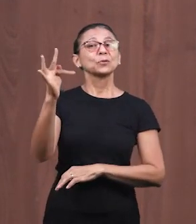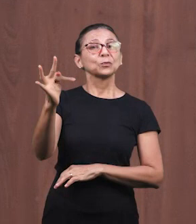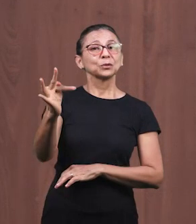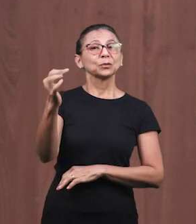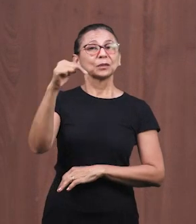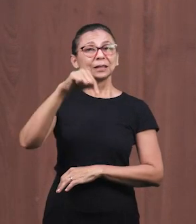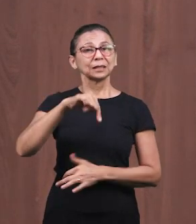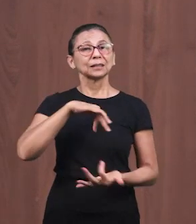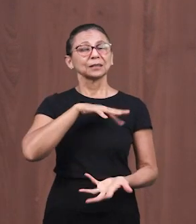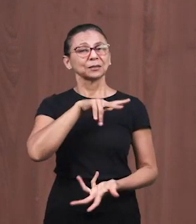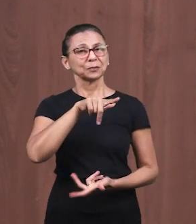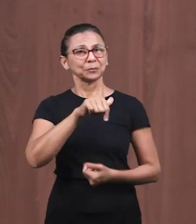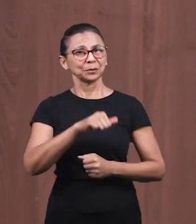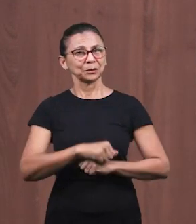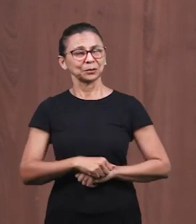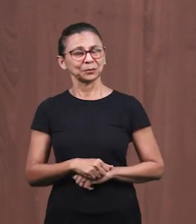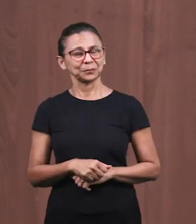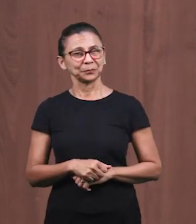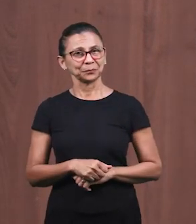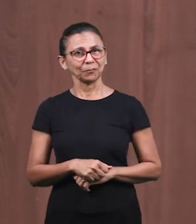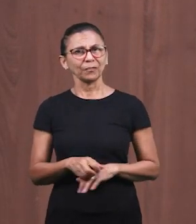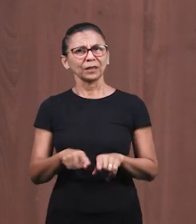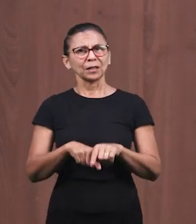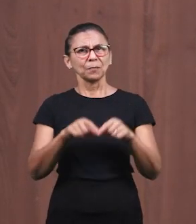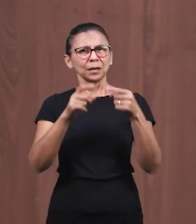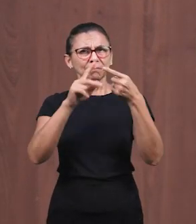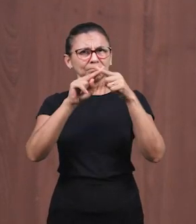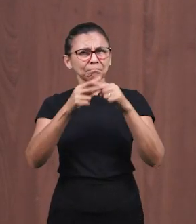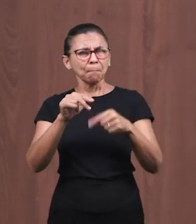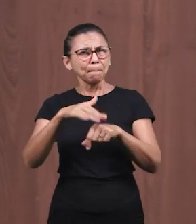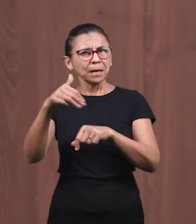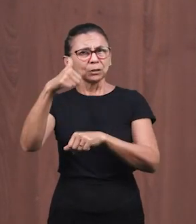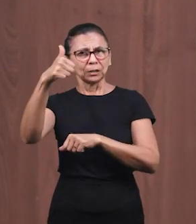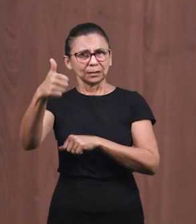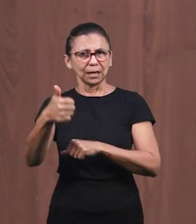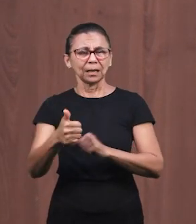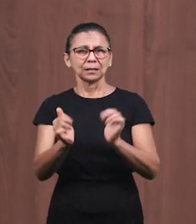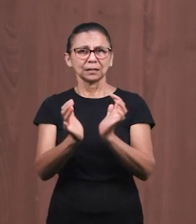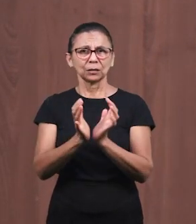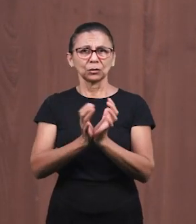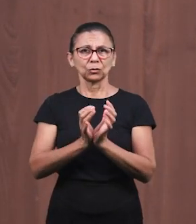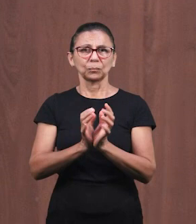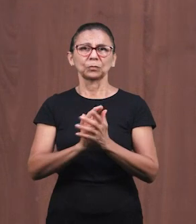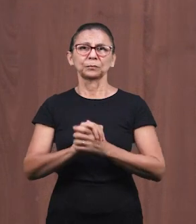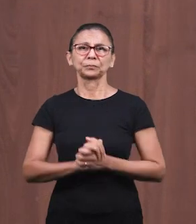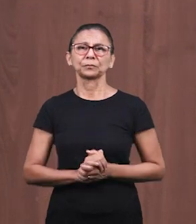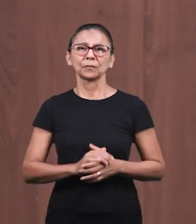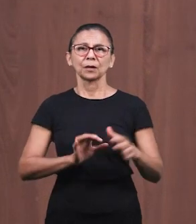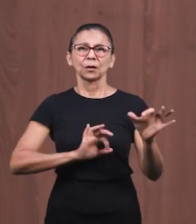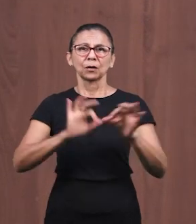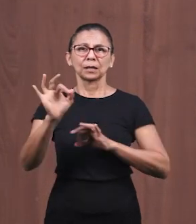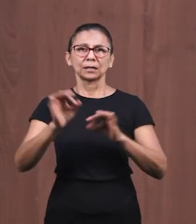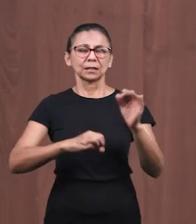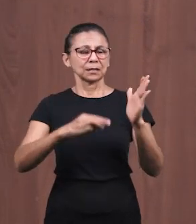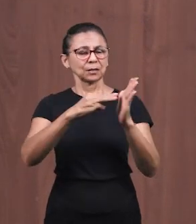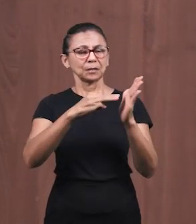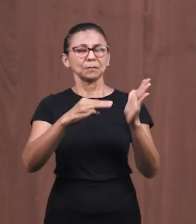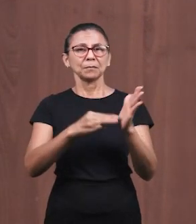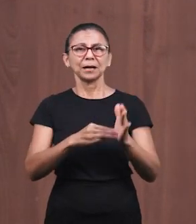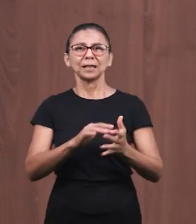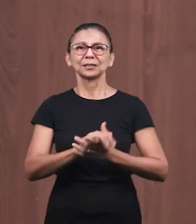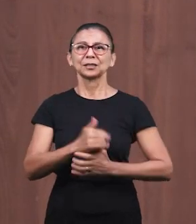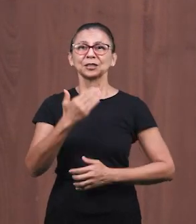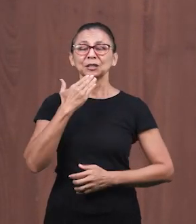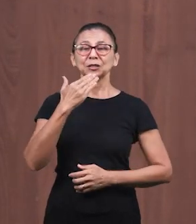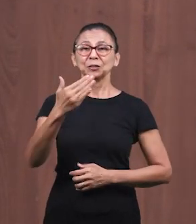futuro nesta vida terrena. E para aperfeiçoar o trabalho deste grupo de organização e método, contamos com o seu